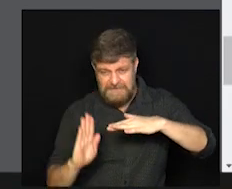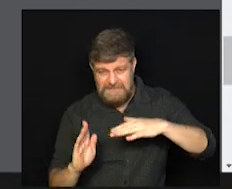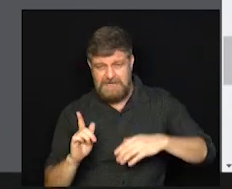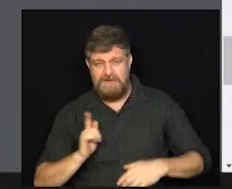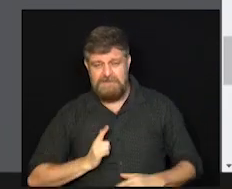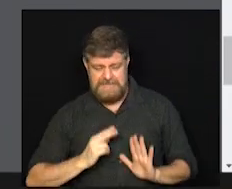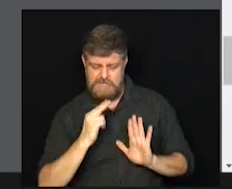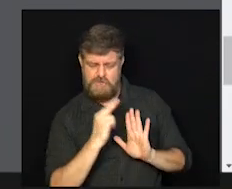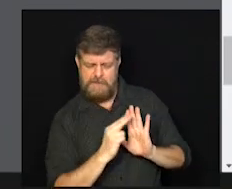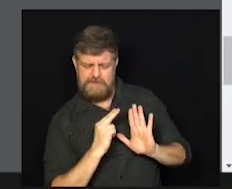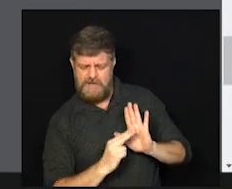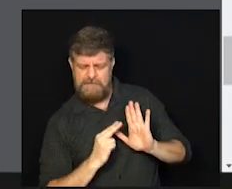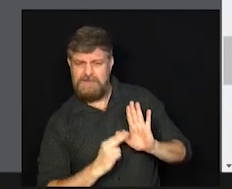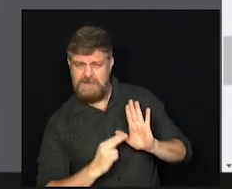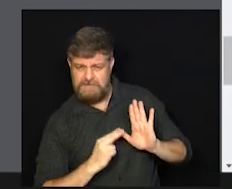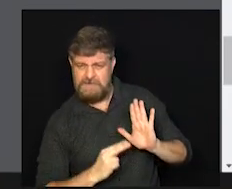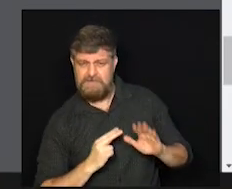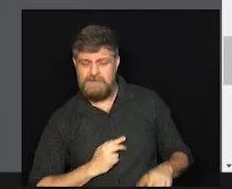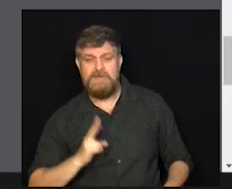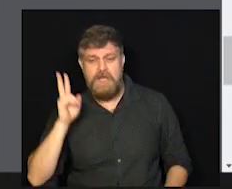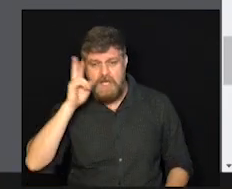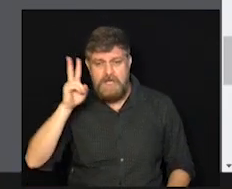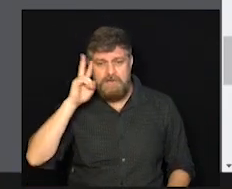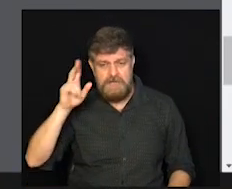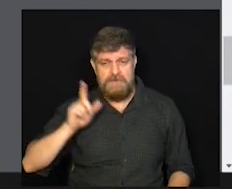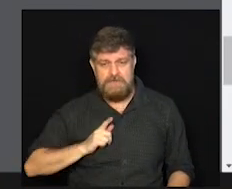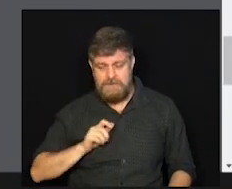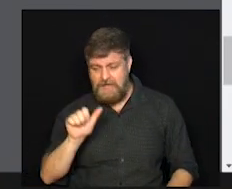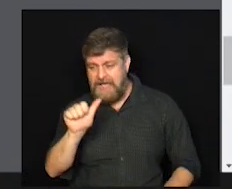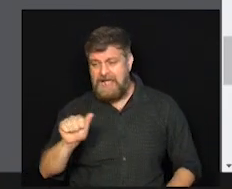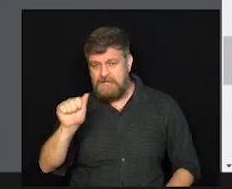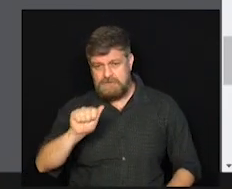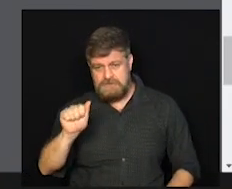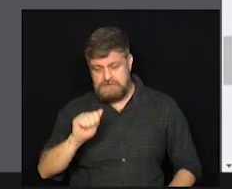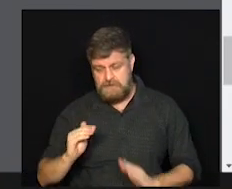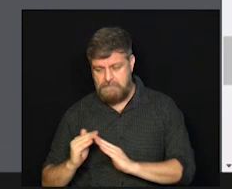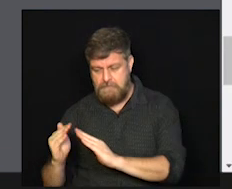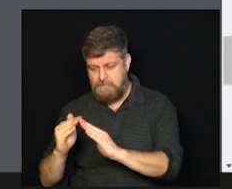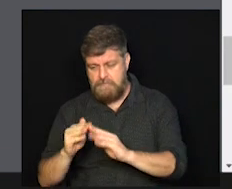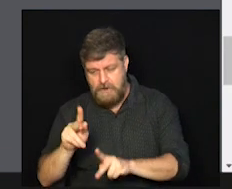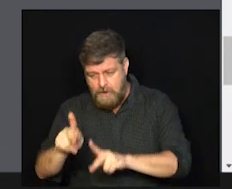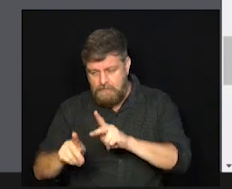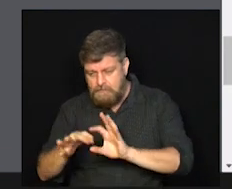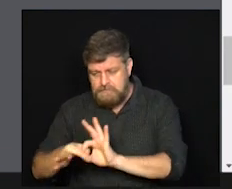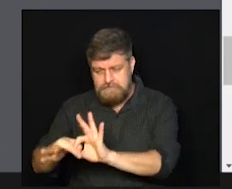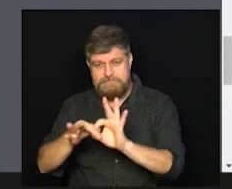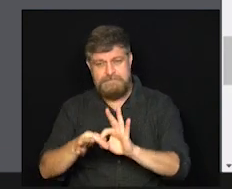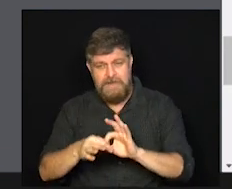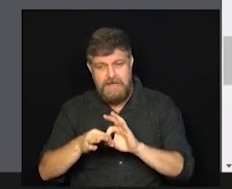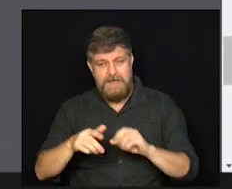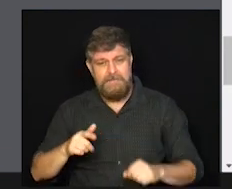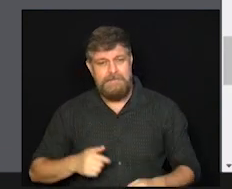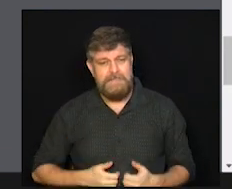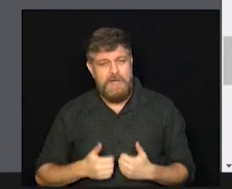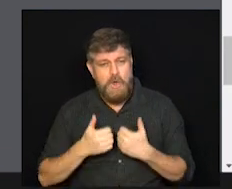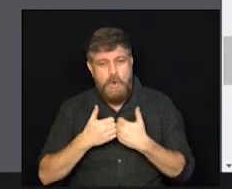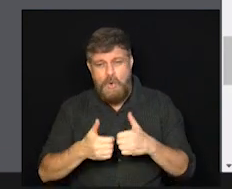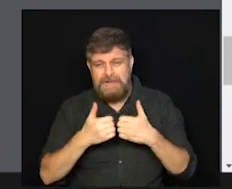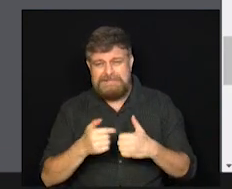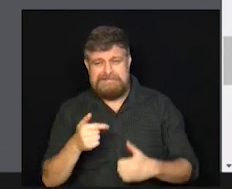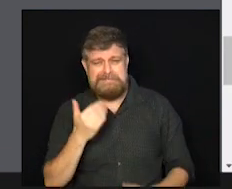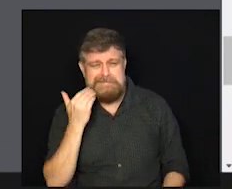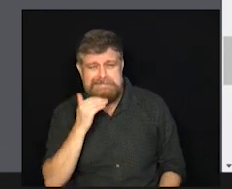ali, do Satélite 1, associações de moradores, ampliar isso, um transporte que não seja